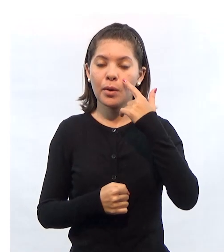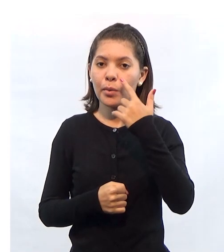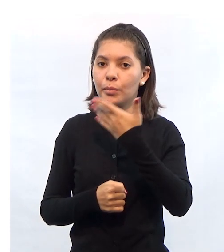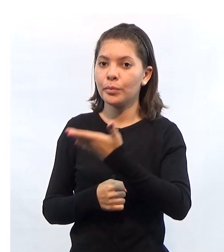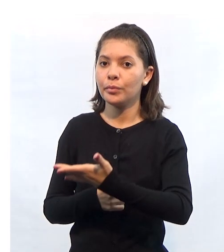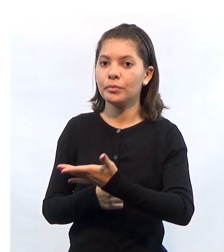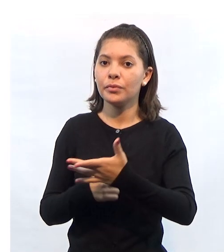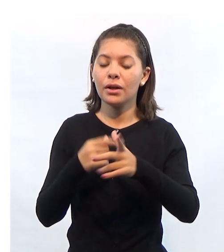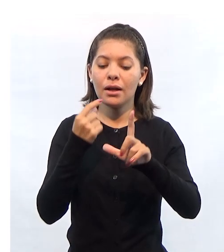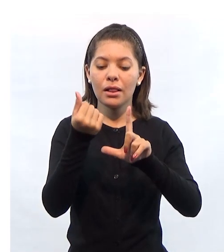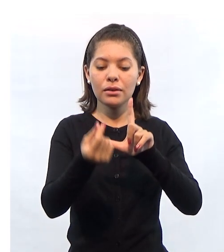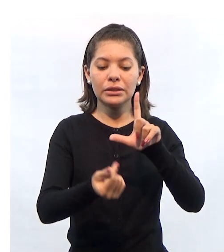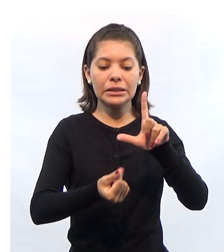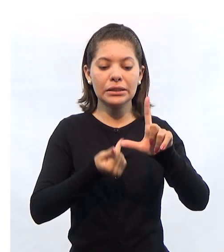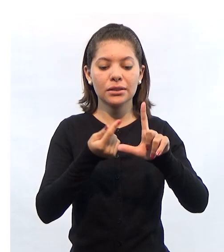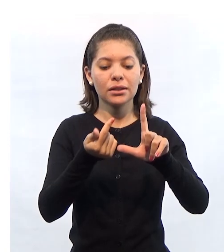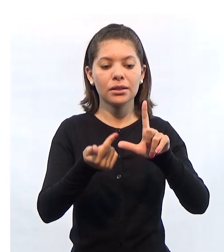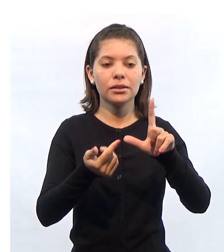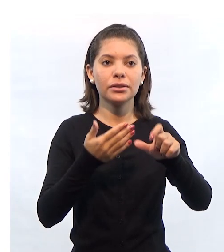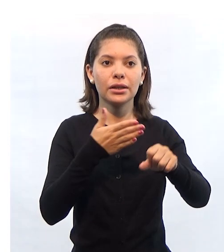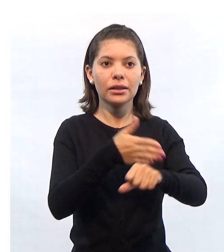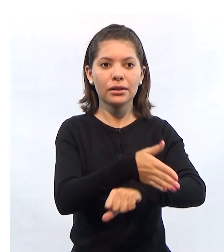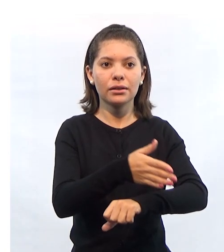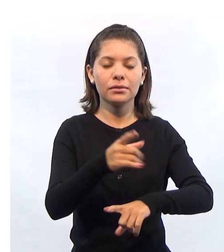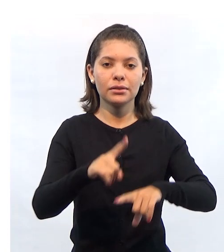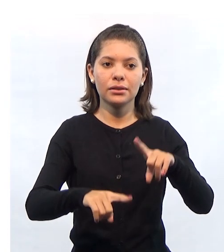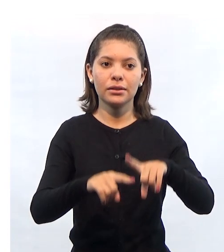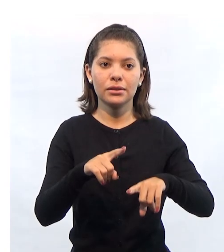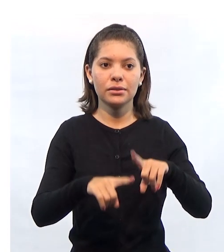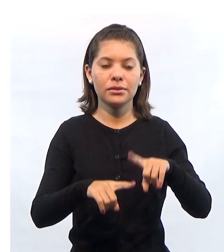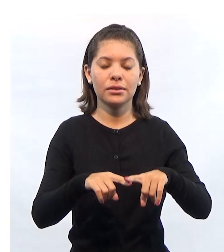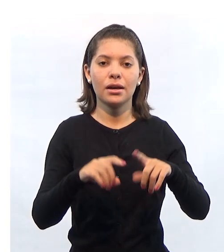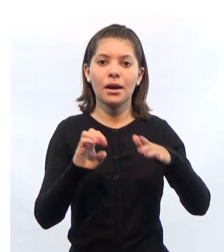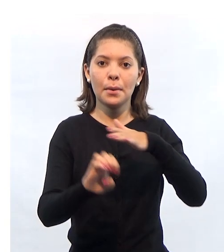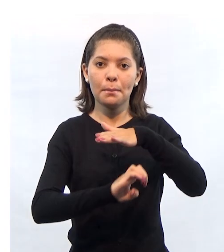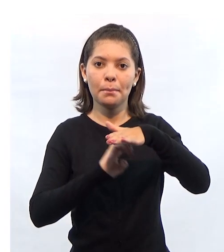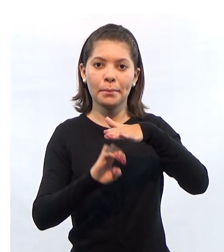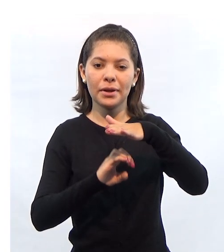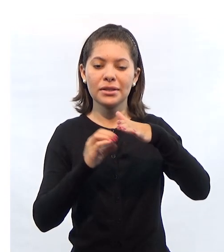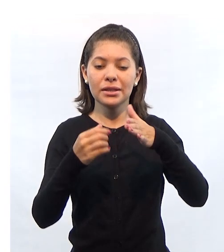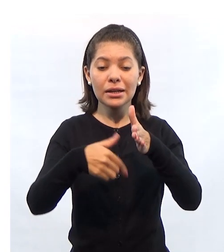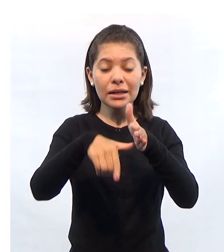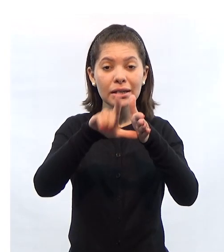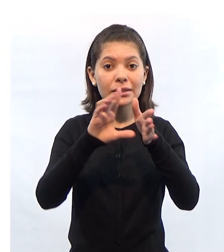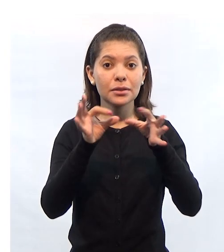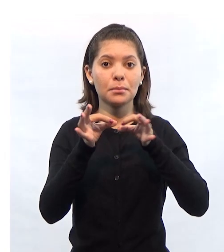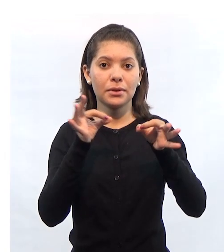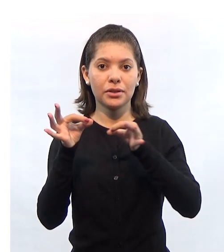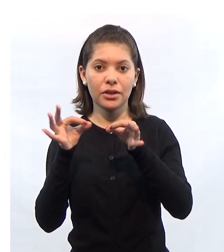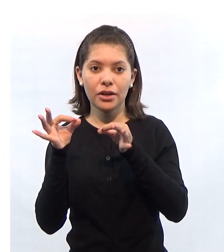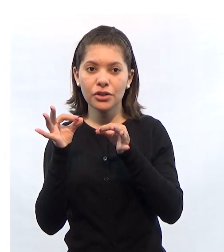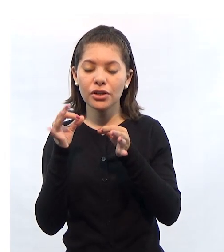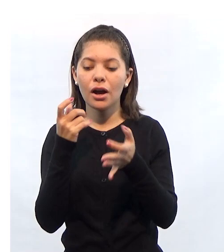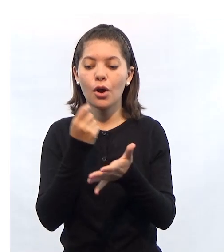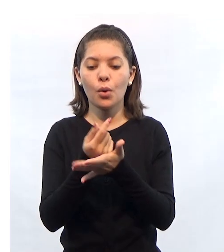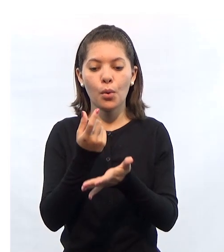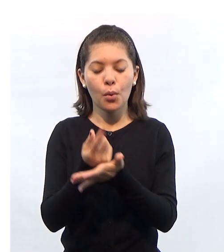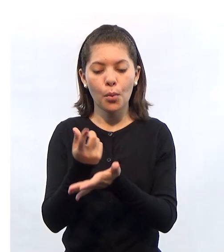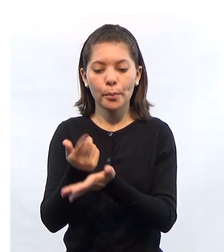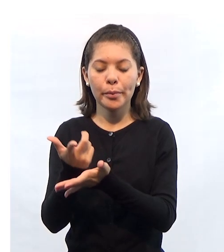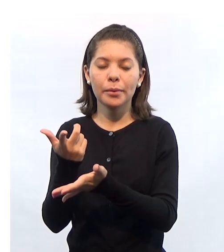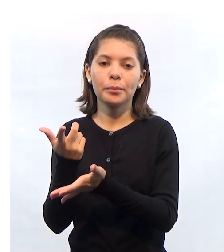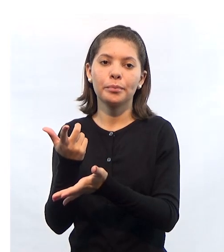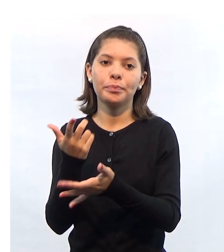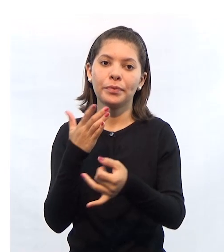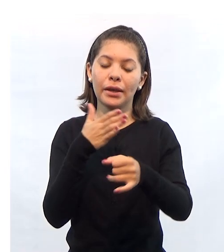ter uma logística de entrada, que vai ser a entrada dos materiais. A empresa vai fazer o planejamento de compra, esses materiais vão